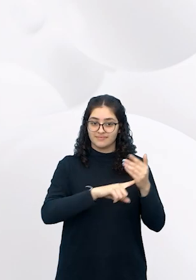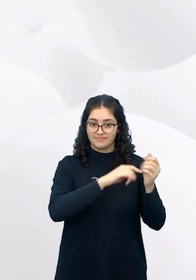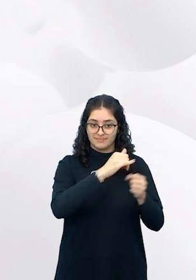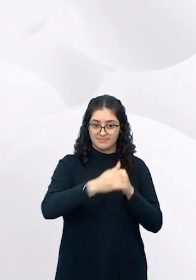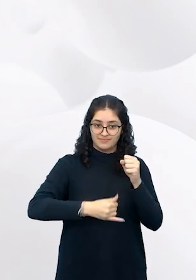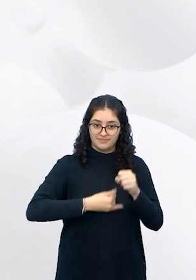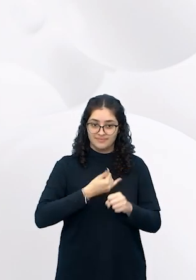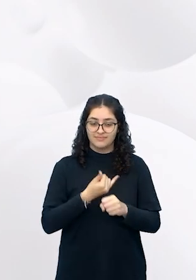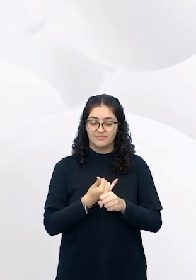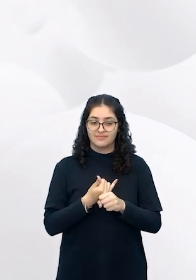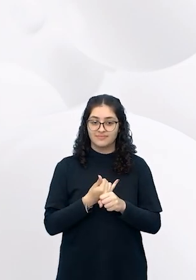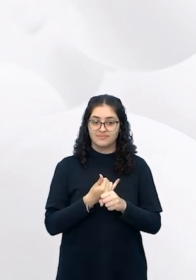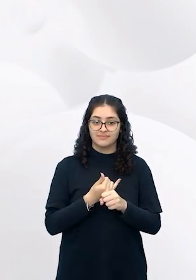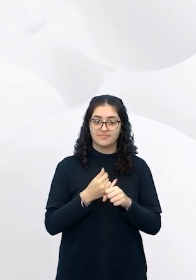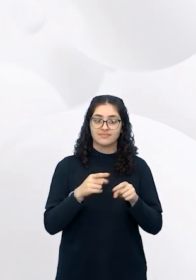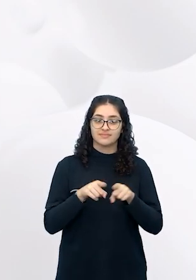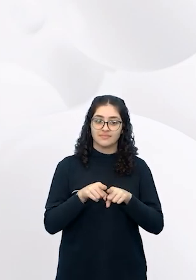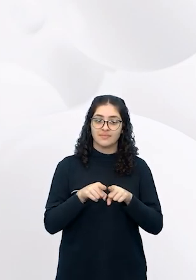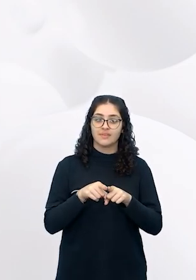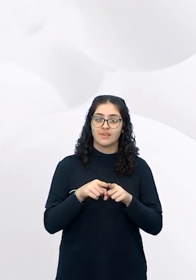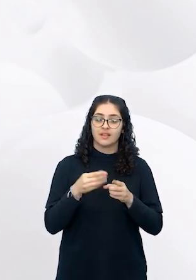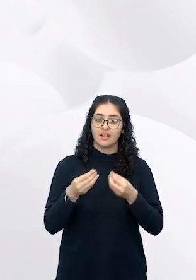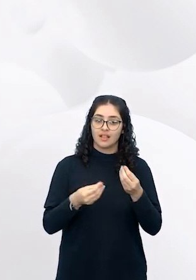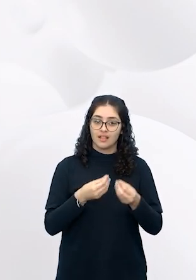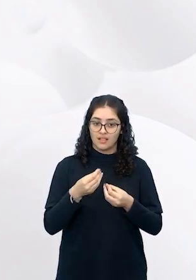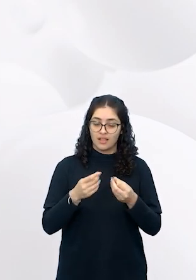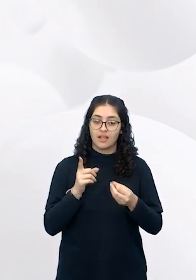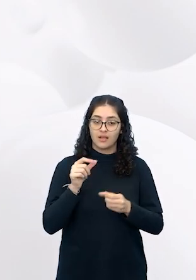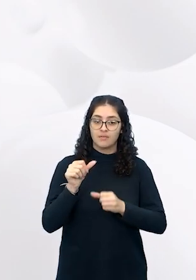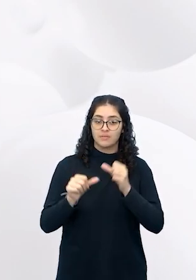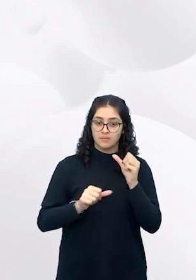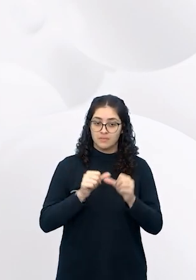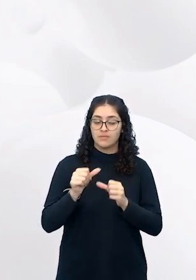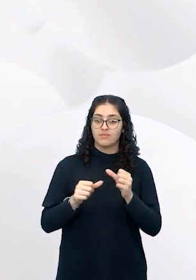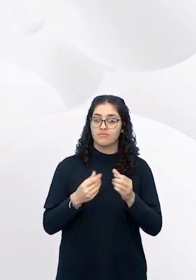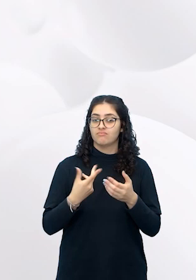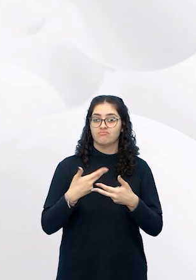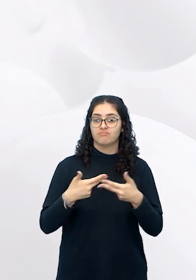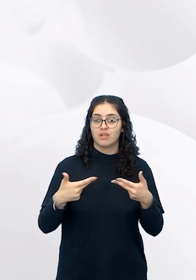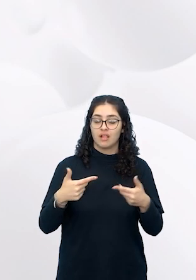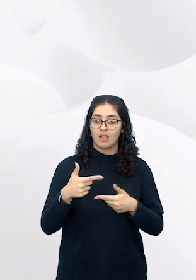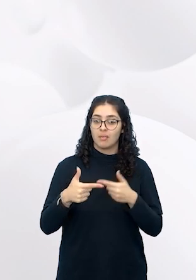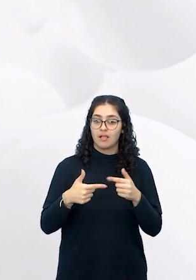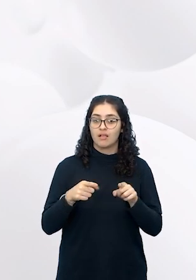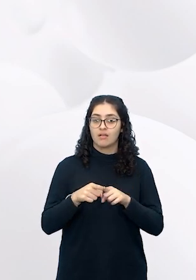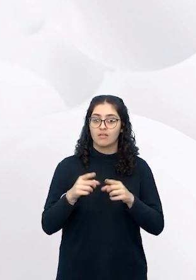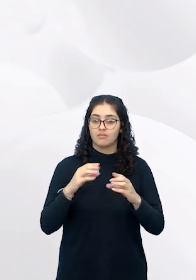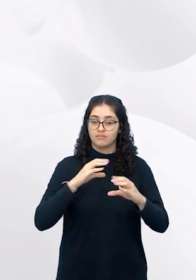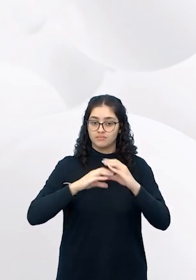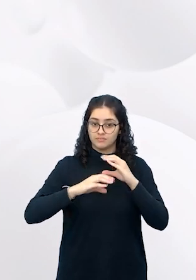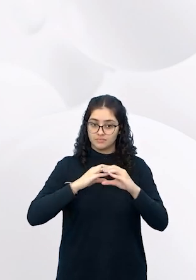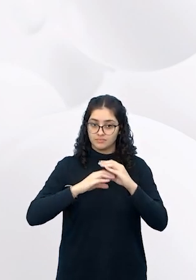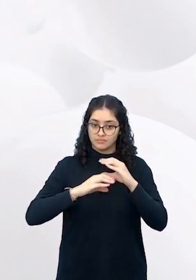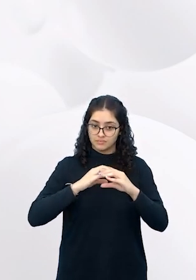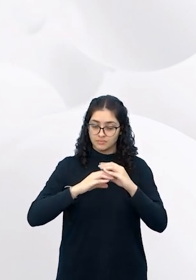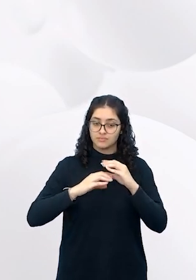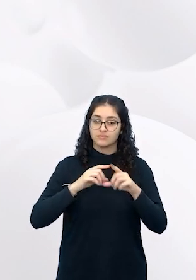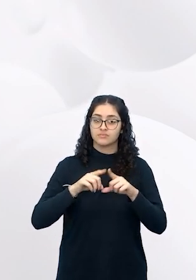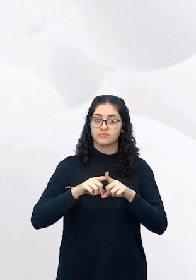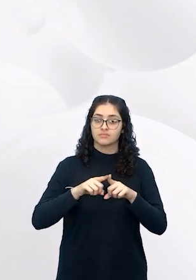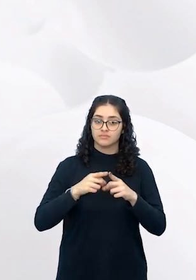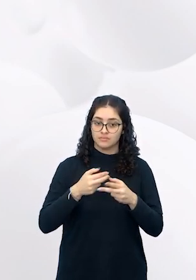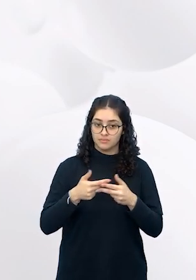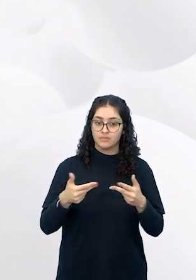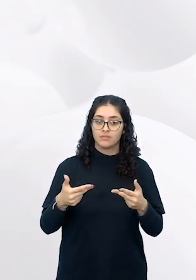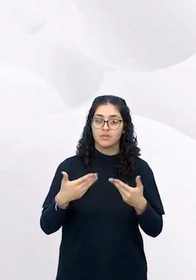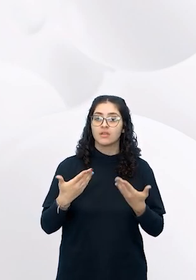informação e comunicação, também conhecidas como TEDx, têm alterado as formas de trabalhar, de se comunicar, de se relacionar, de aprender. Então,